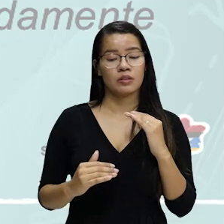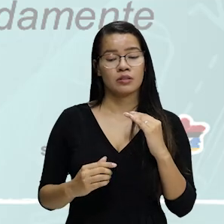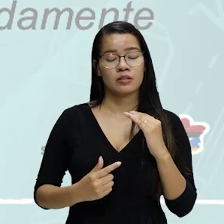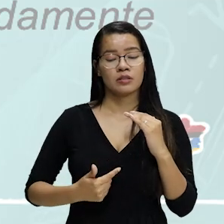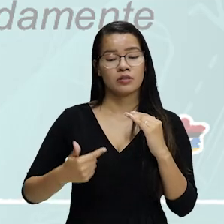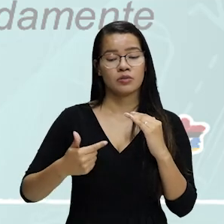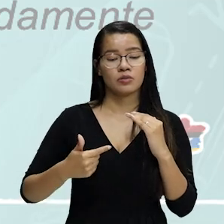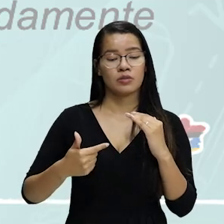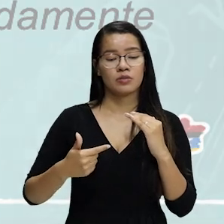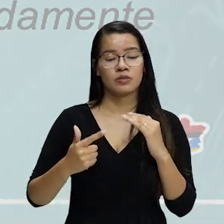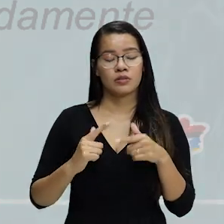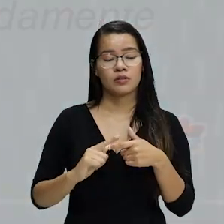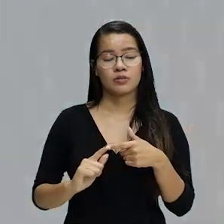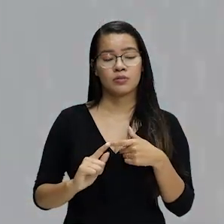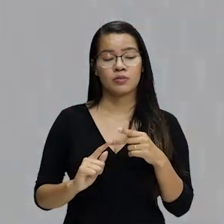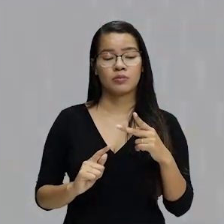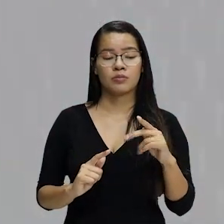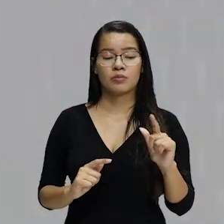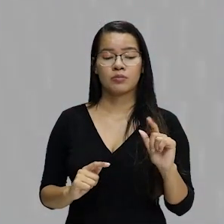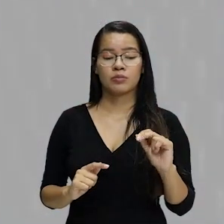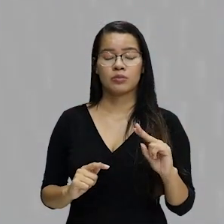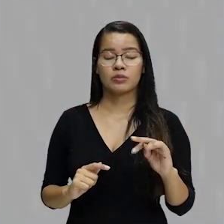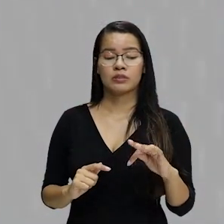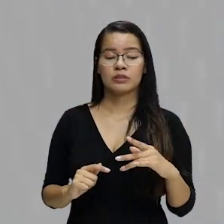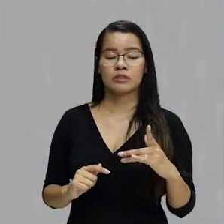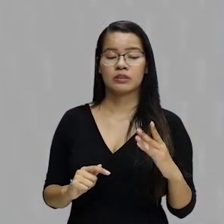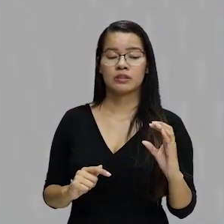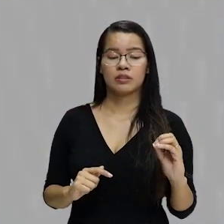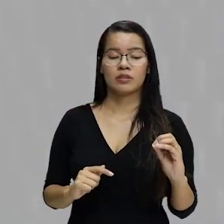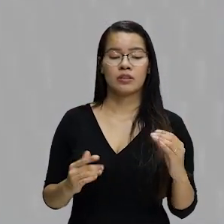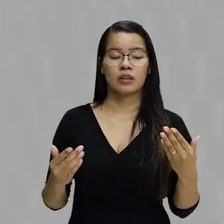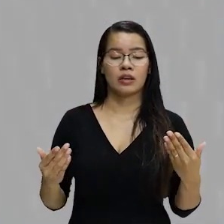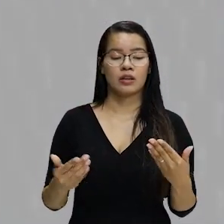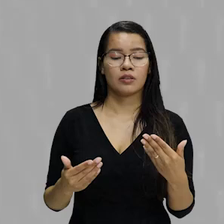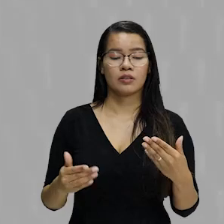Rebaixado à segunda divisão,